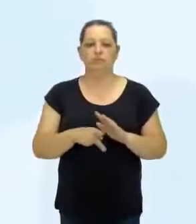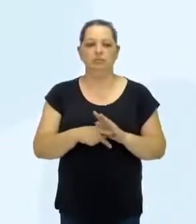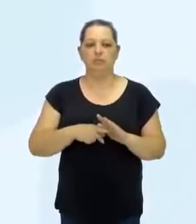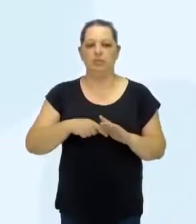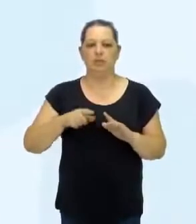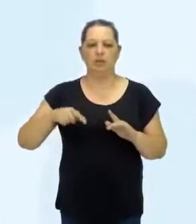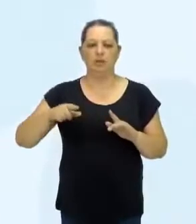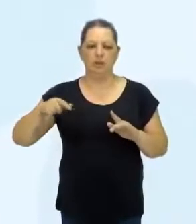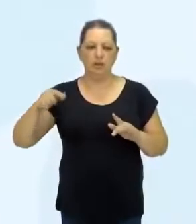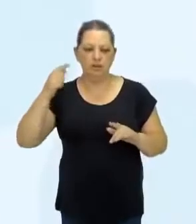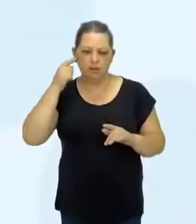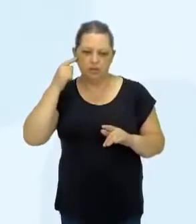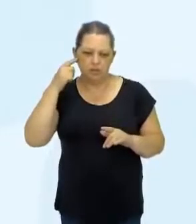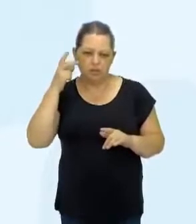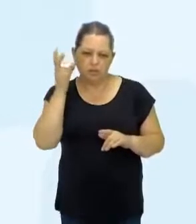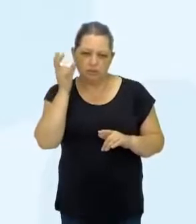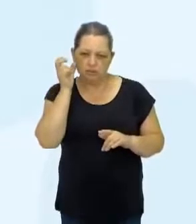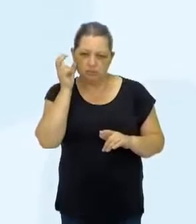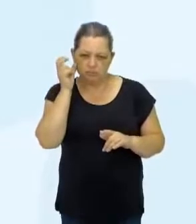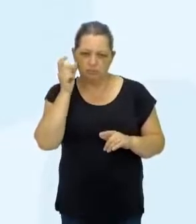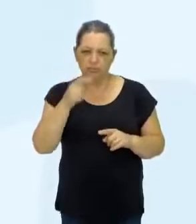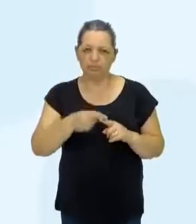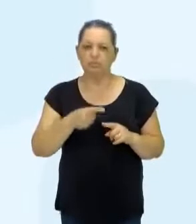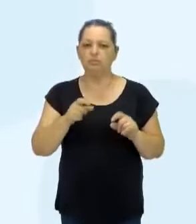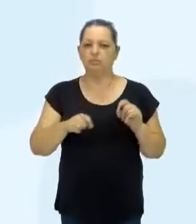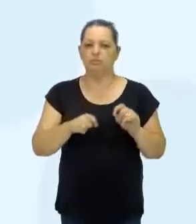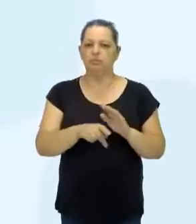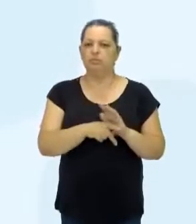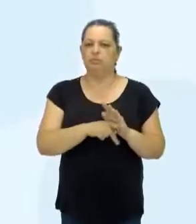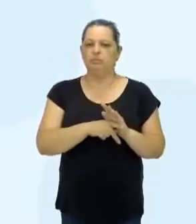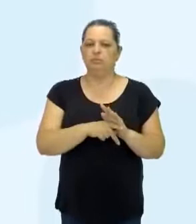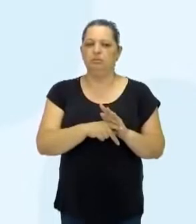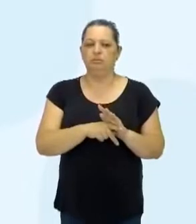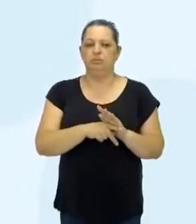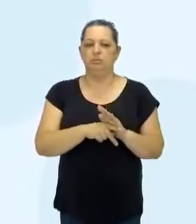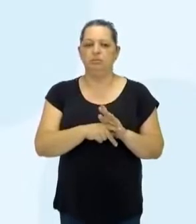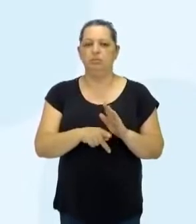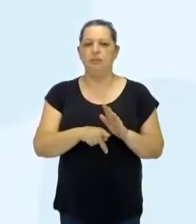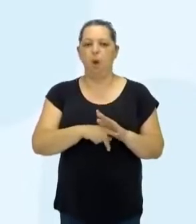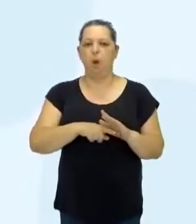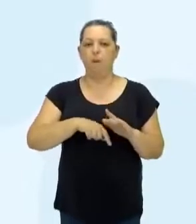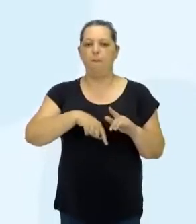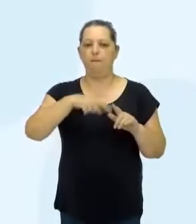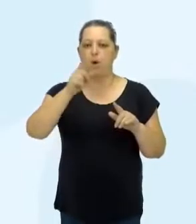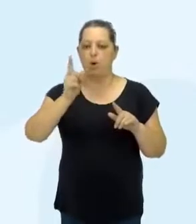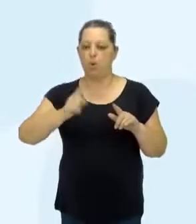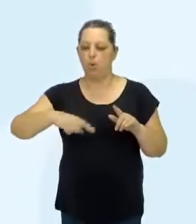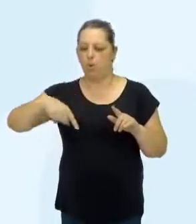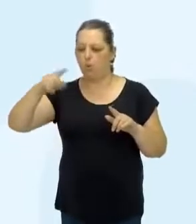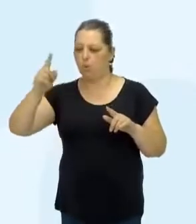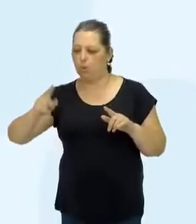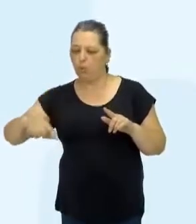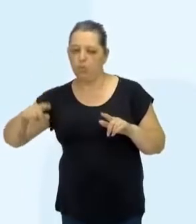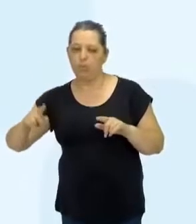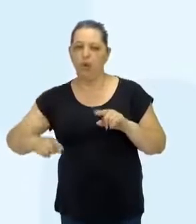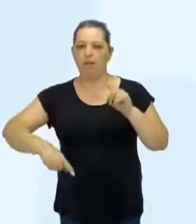né, pessoal? É a intensidade sonora que diz respeito à amplitude da onda sonora, né? Que está relacionada com a variação da pressão